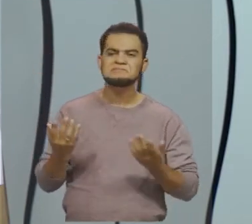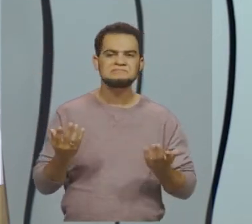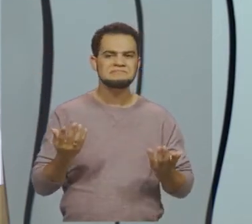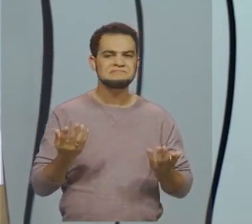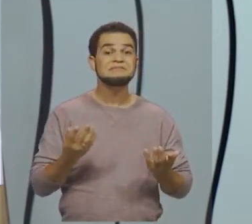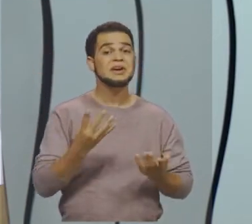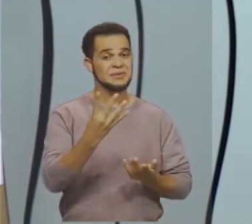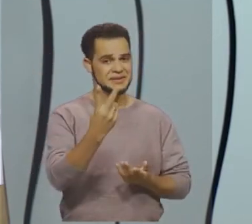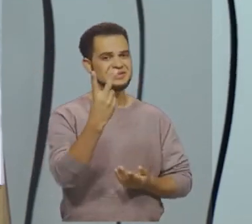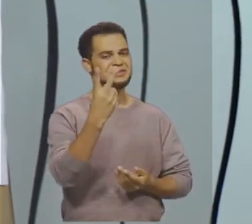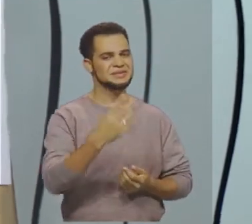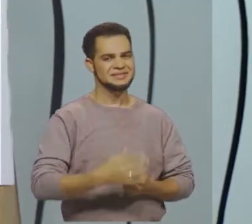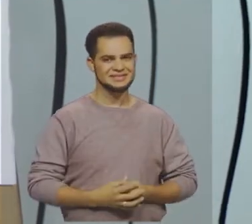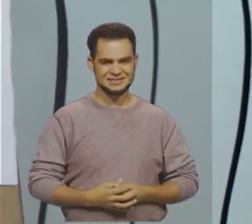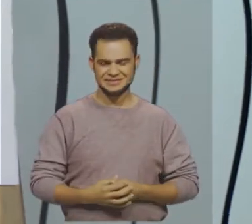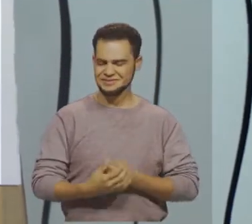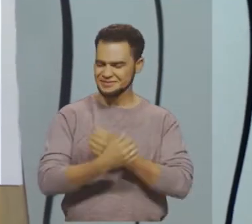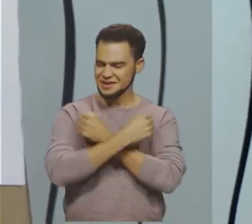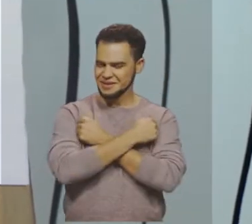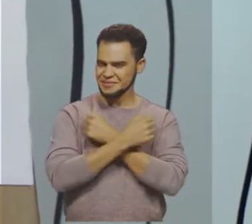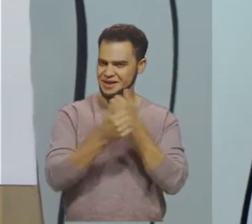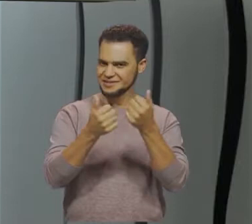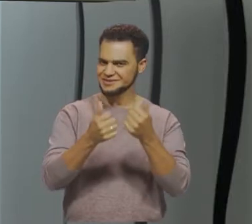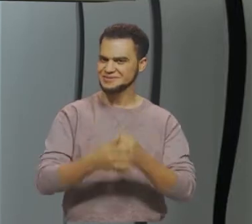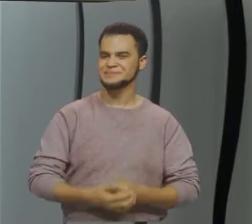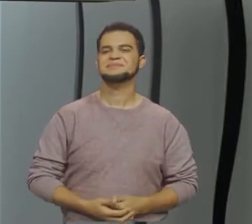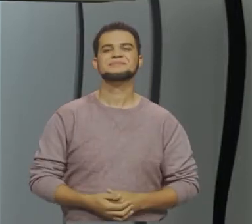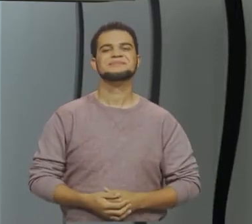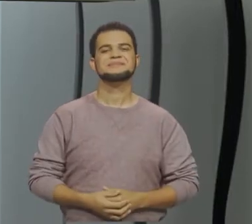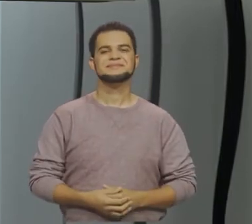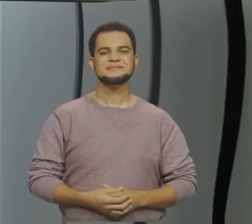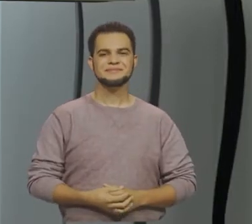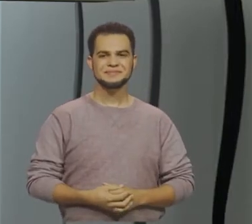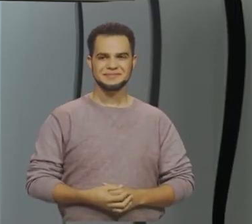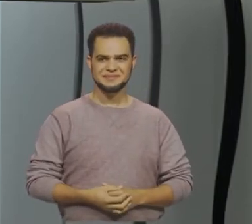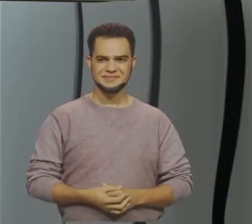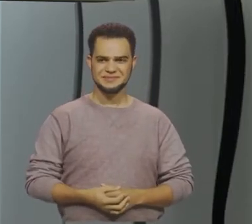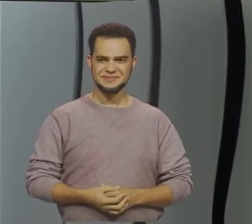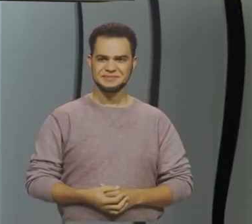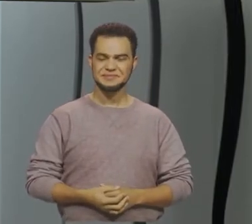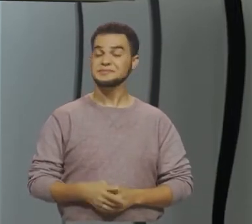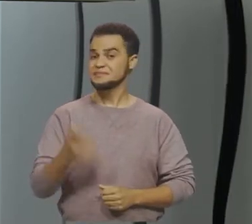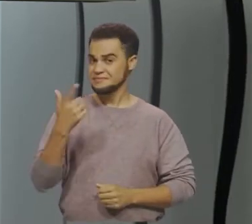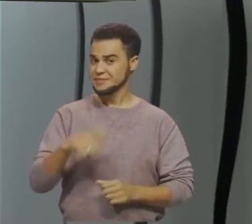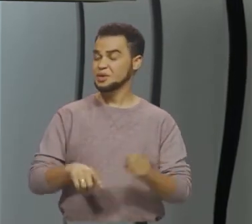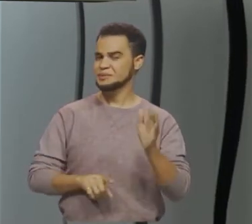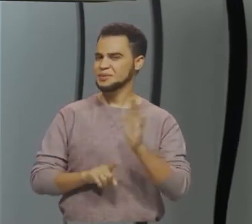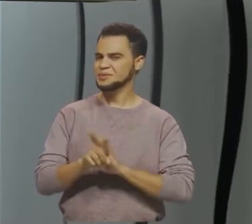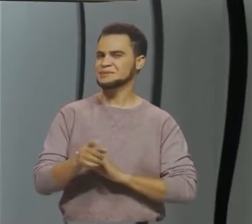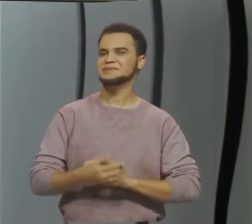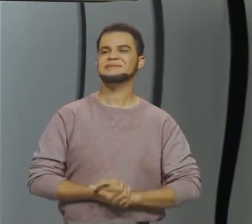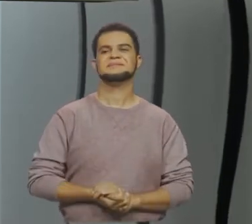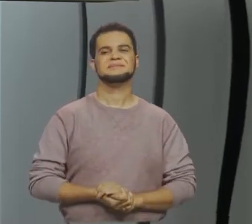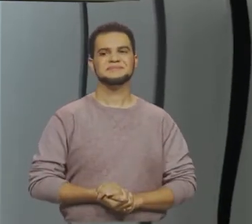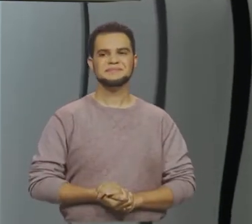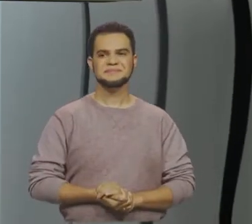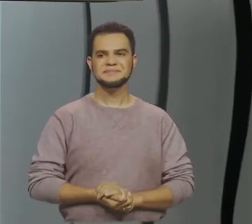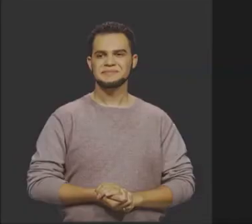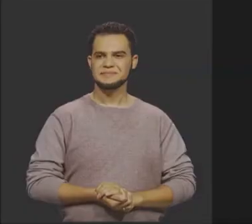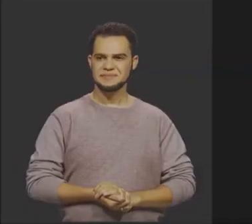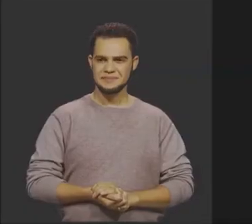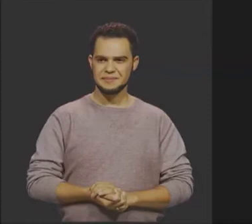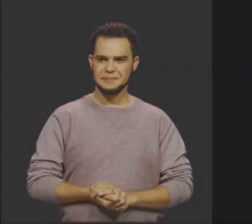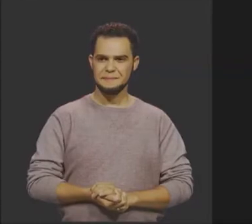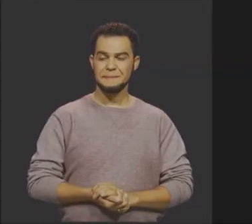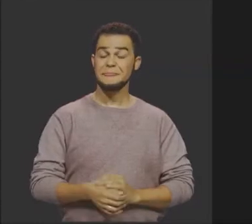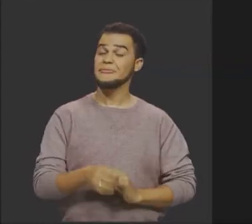42. Beleza? Abraço. Obrigado pela pergunta. Excelente. Professor Flávio, vamos para a próxima pergunta? Nossa próxima pergunta é uma